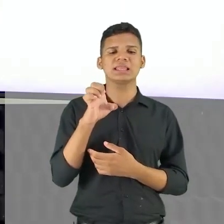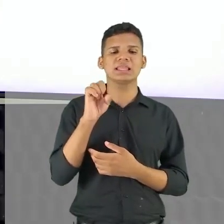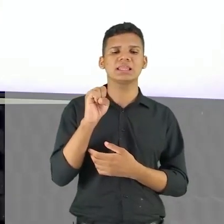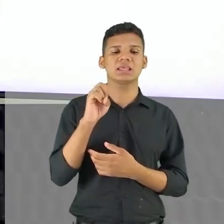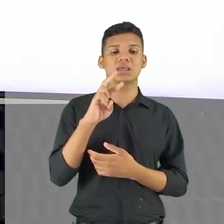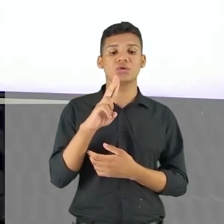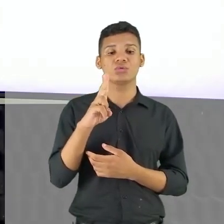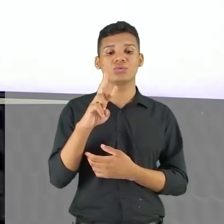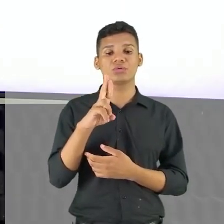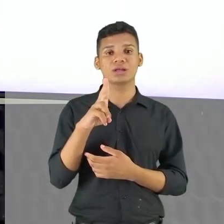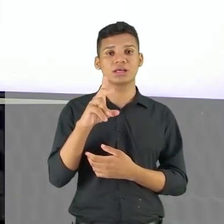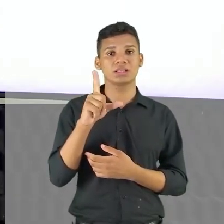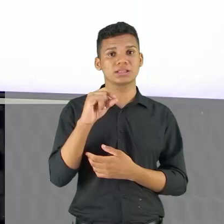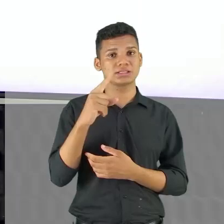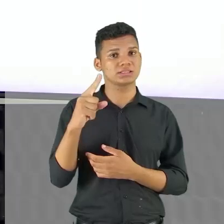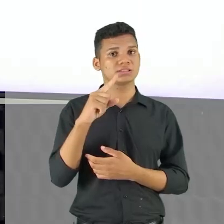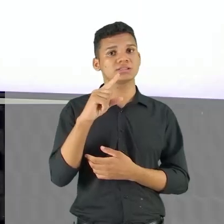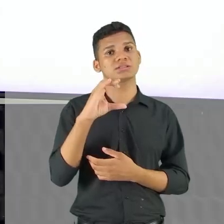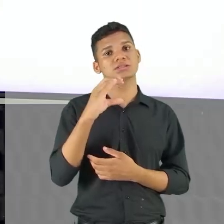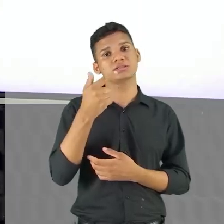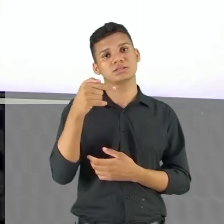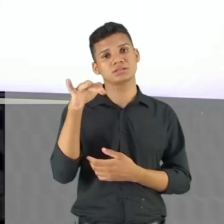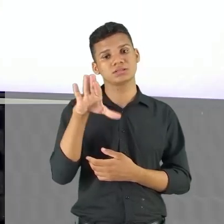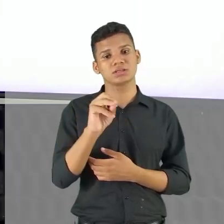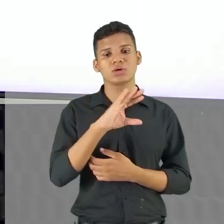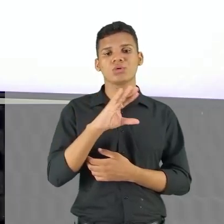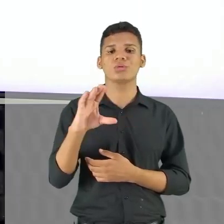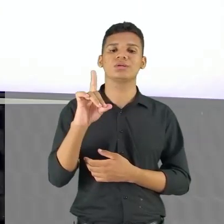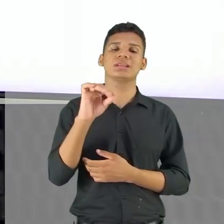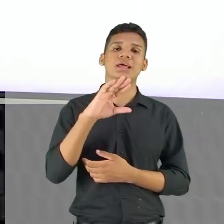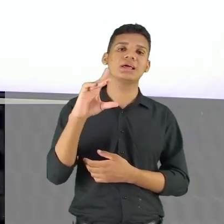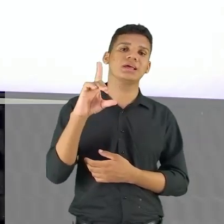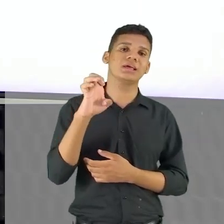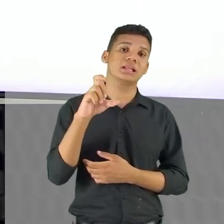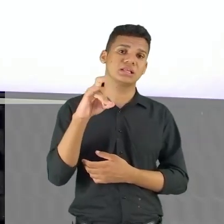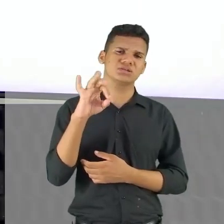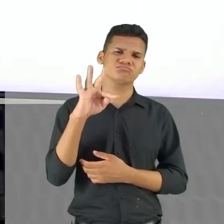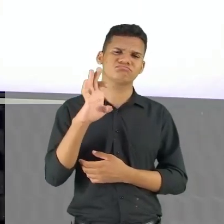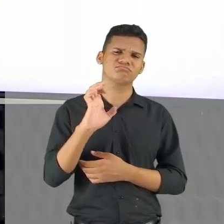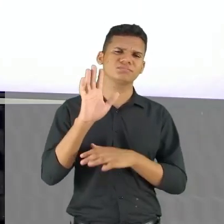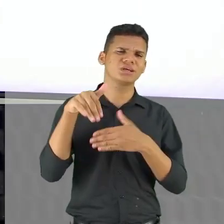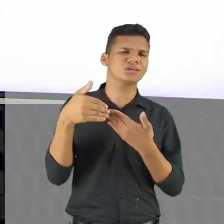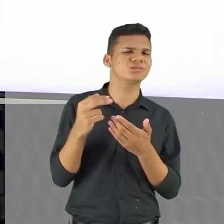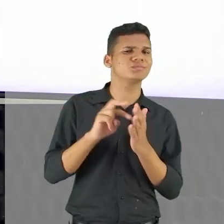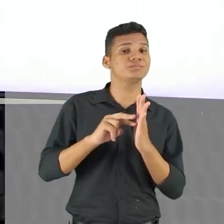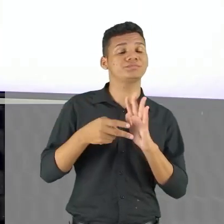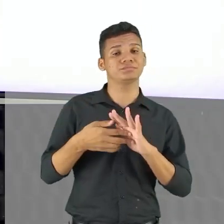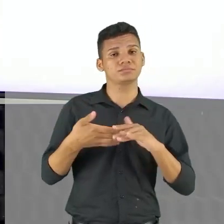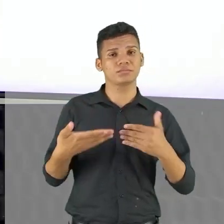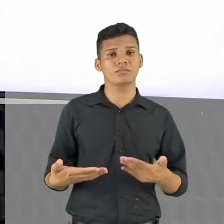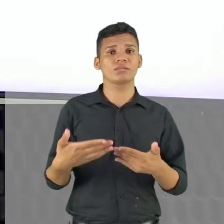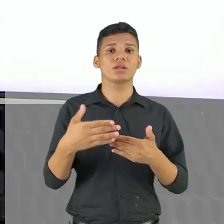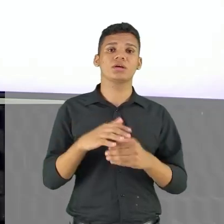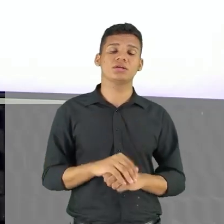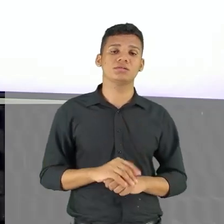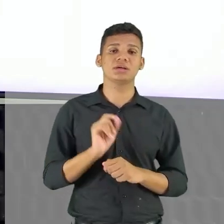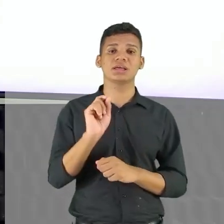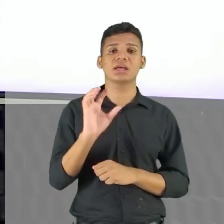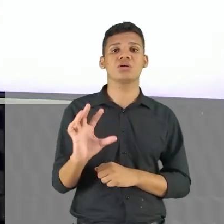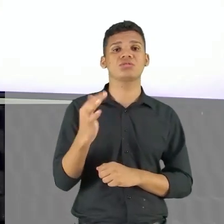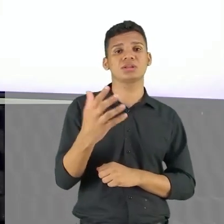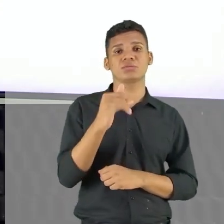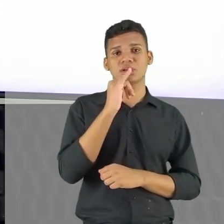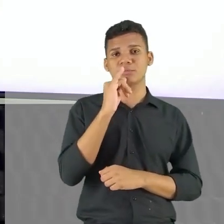desruralização da elite é um fato que traz uma série de análises, porque, primeiro, a ruralização da elite ocorre quando eu tenho